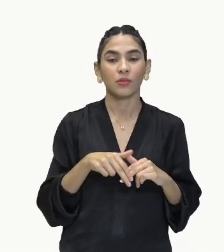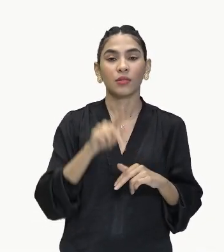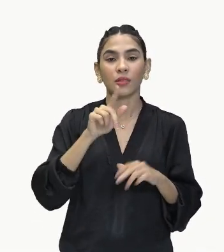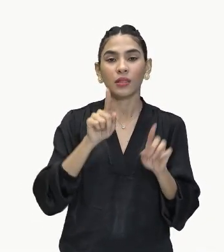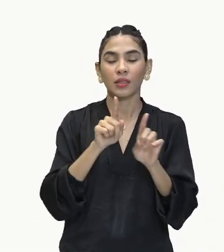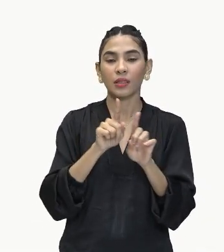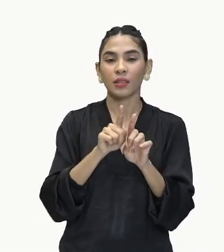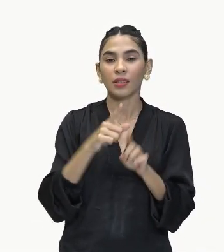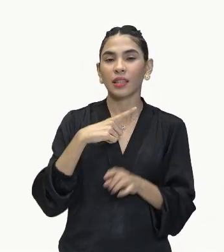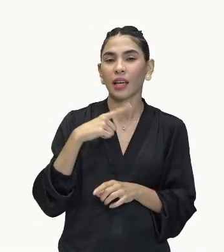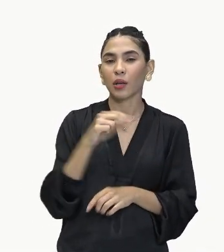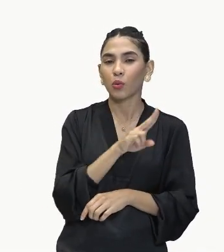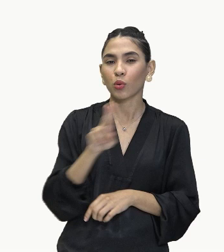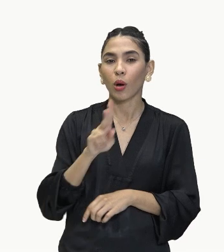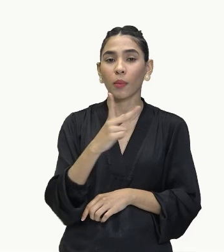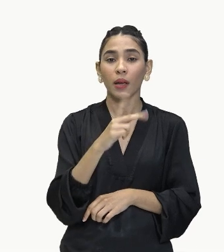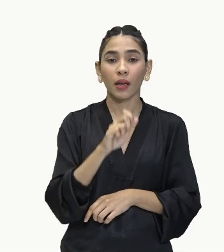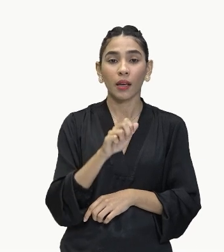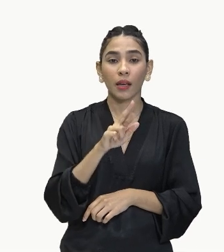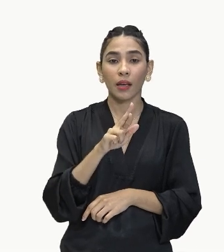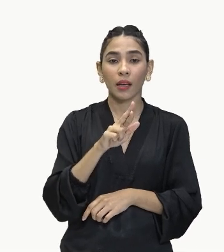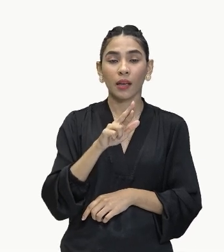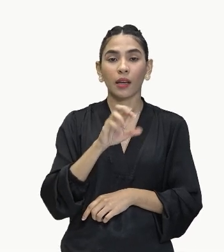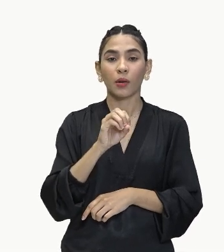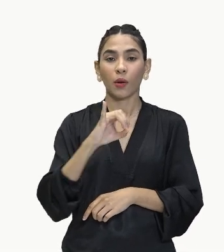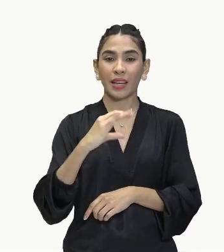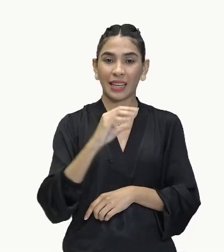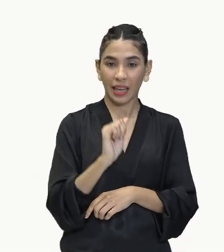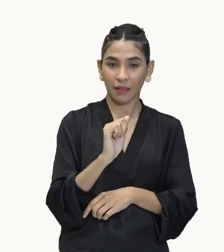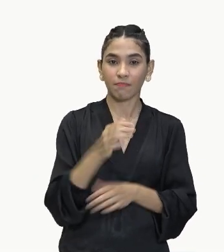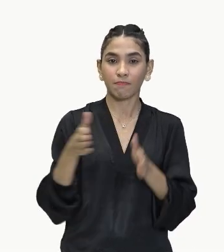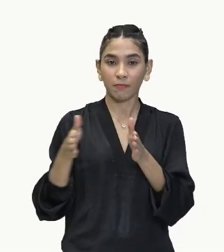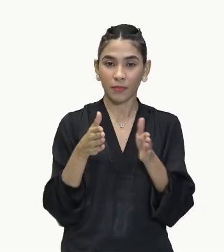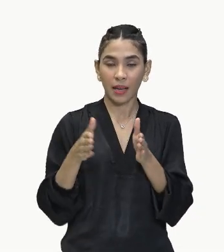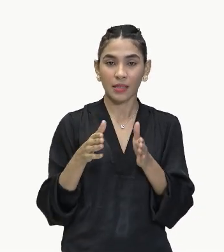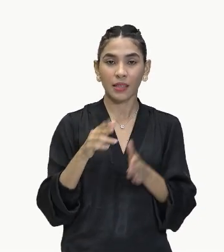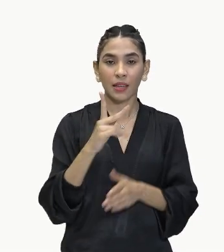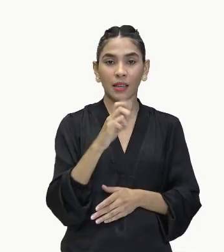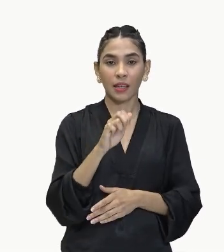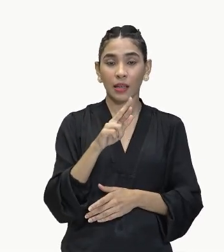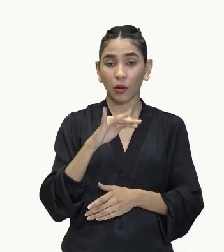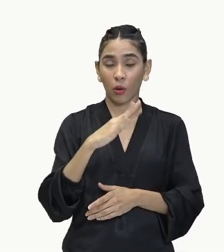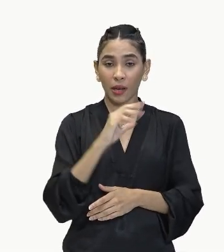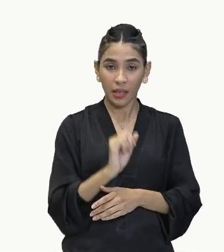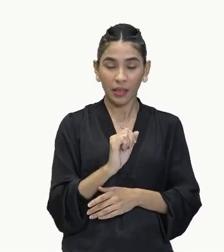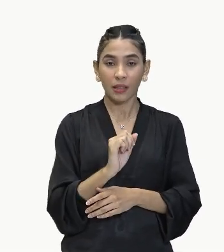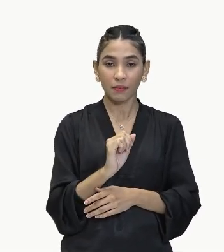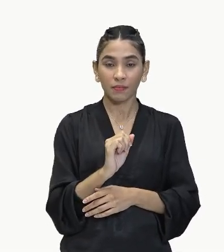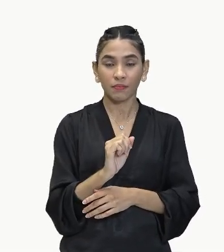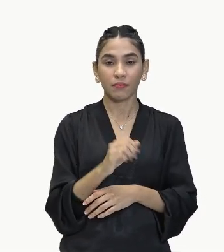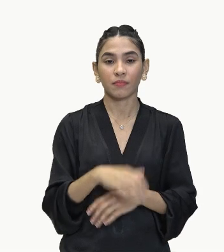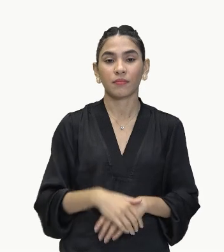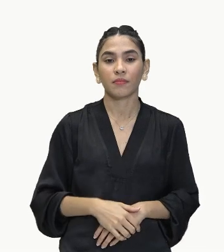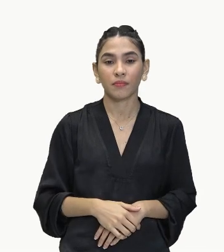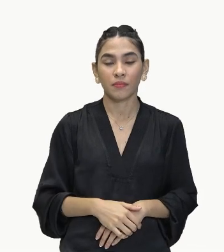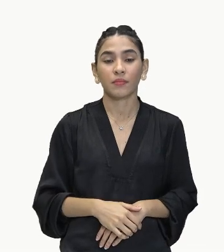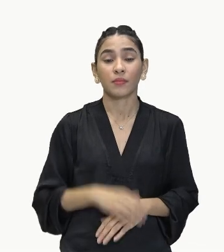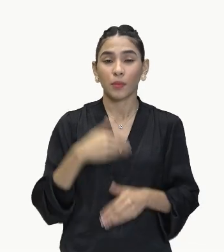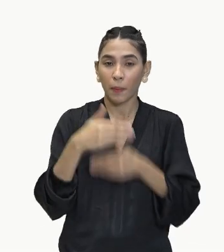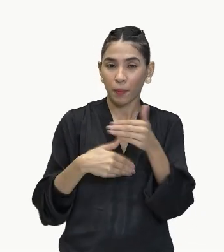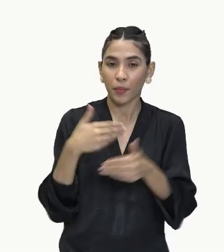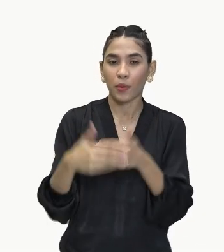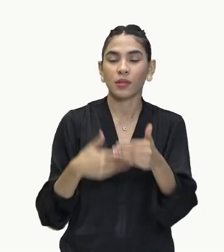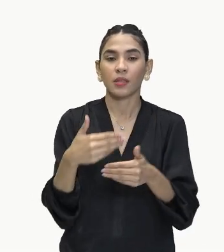chamados de heróis, ou melhor, fase heróica, justamente por esse processo combativo que eles tiveram